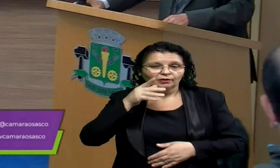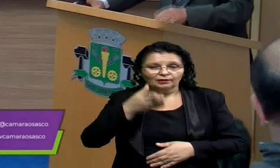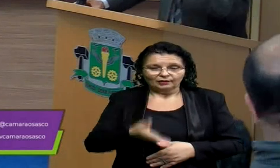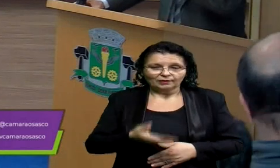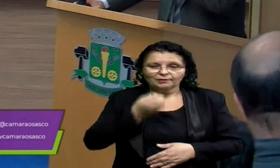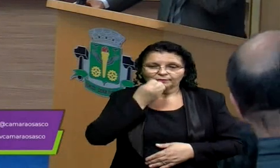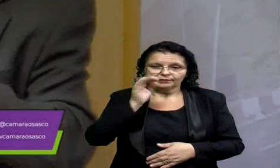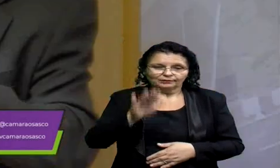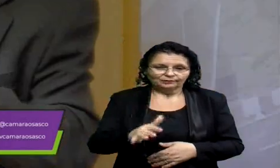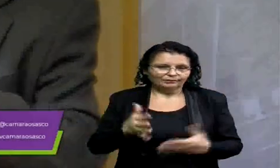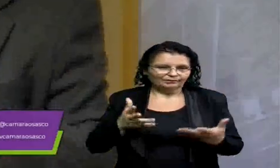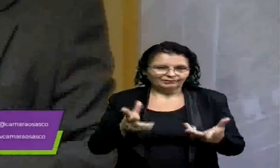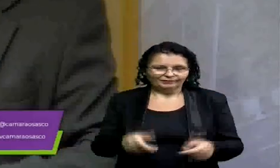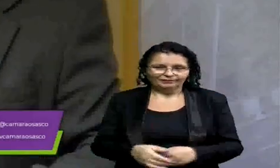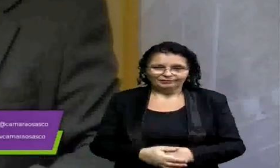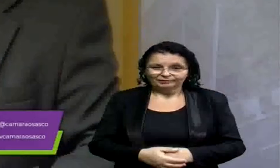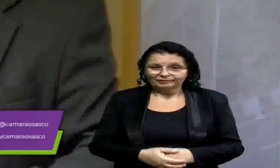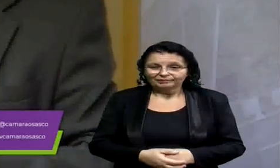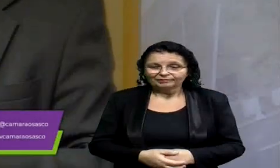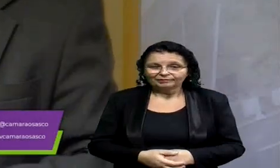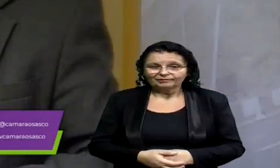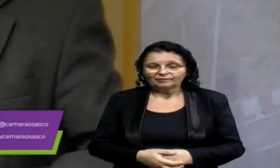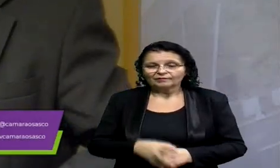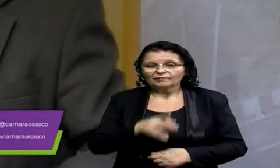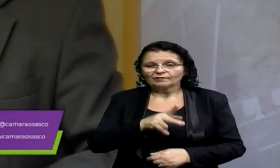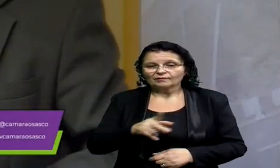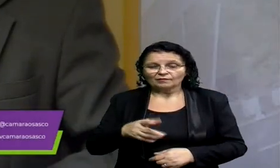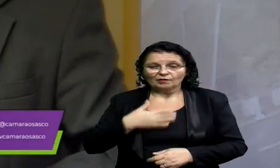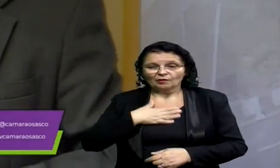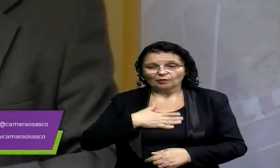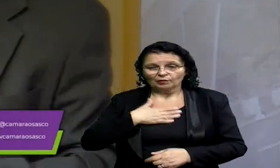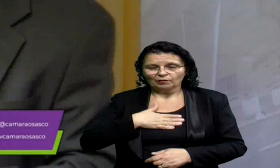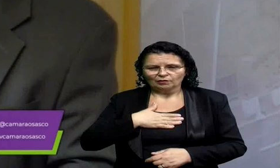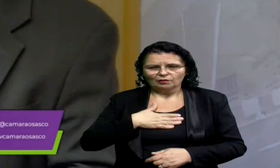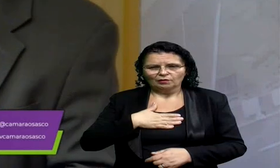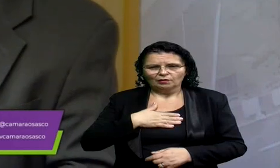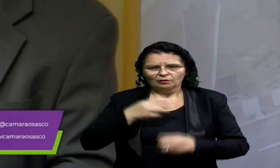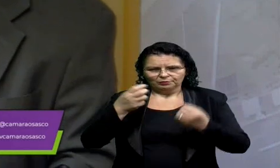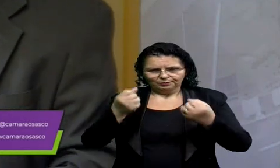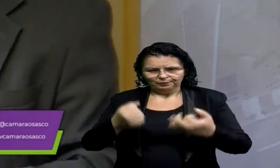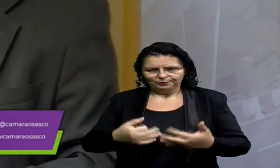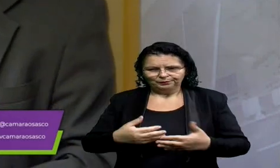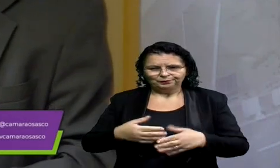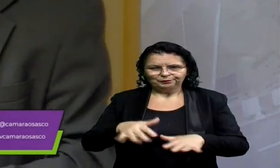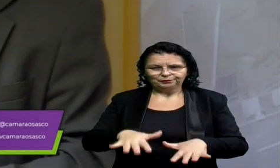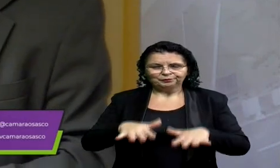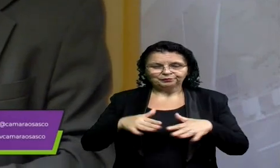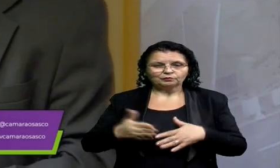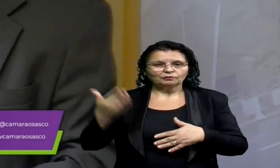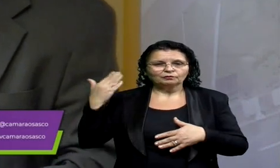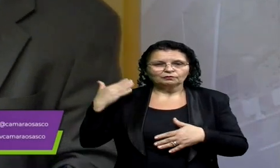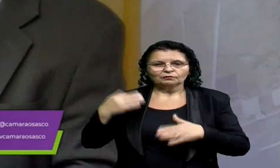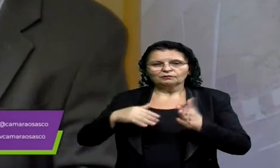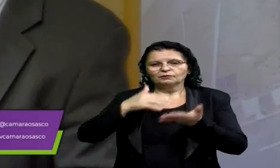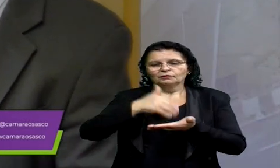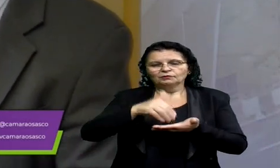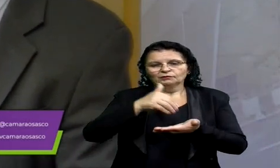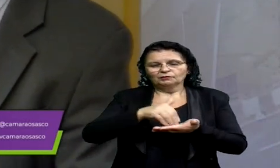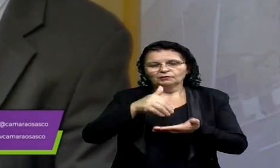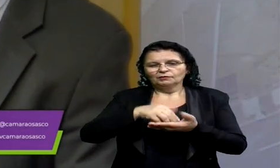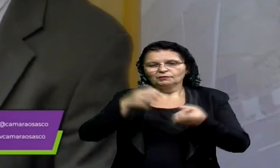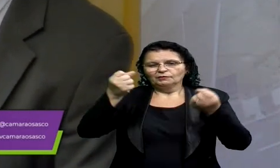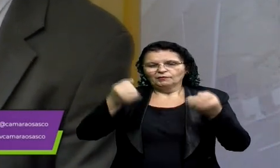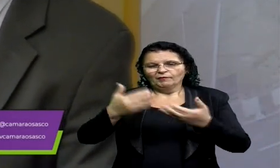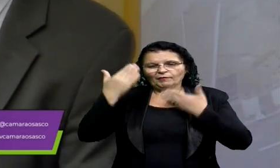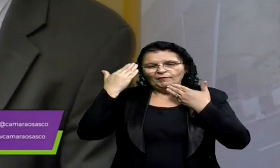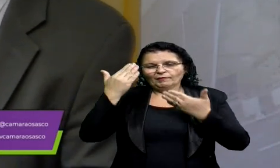tarde a todos senhor presidente eh gostaria aqui e como eu falei na na sessão passada sobre alguns secretários eu vou fazer o seguinte hoje